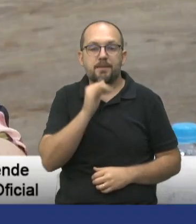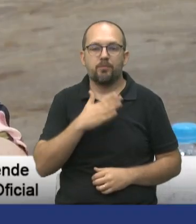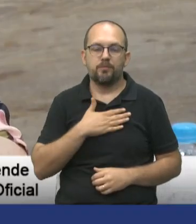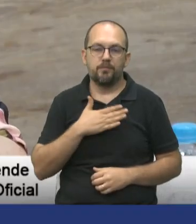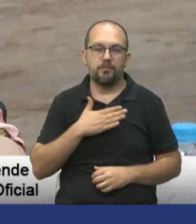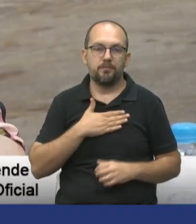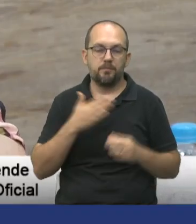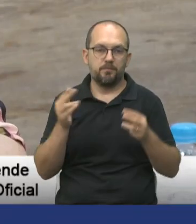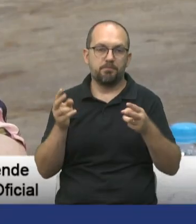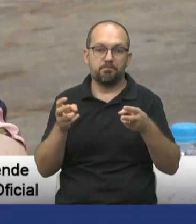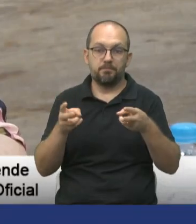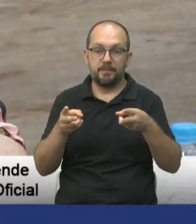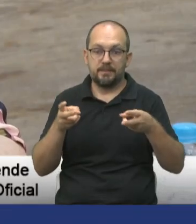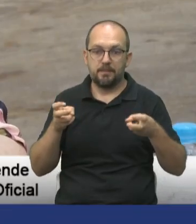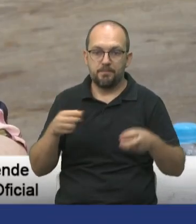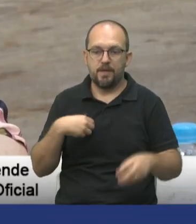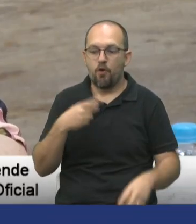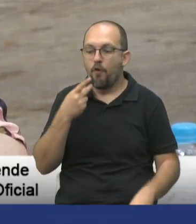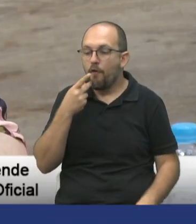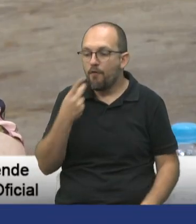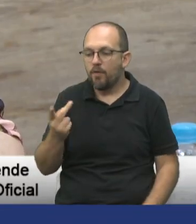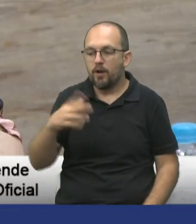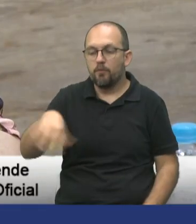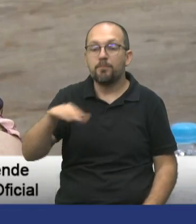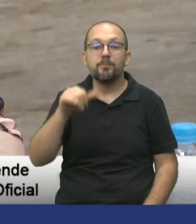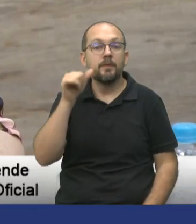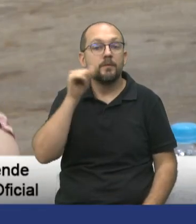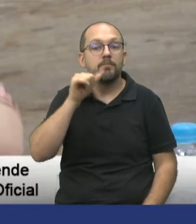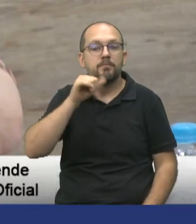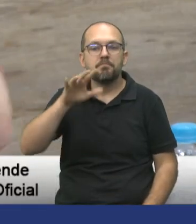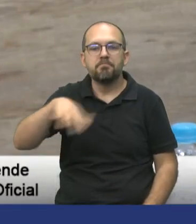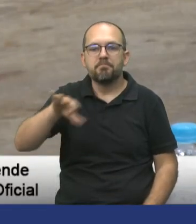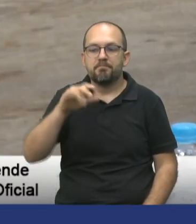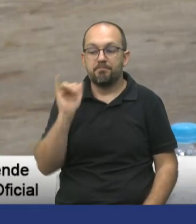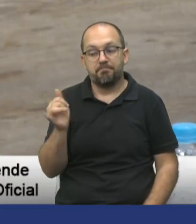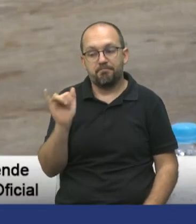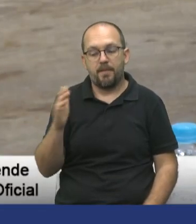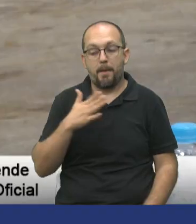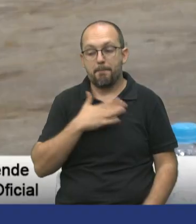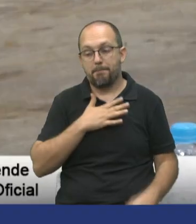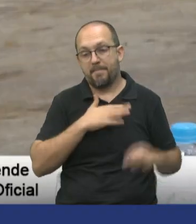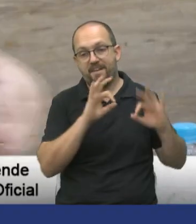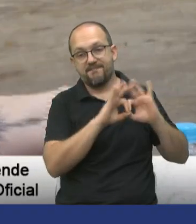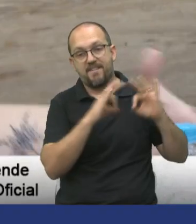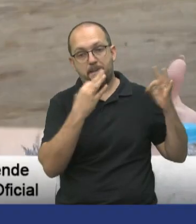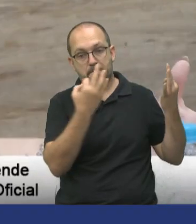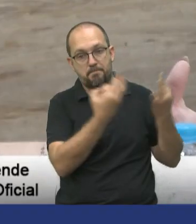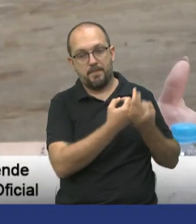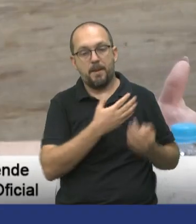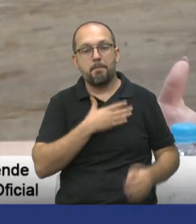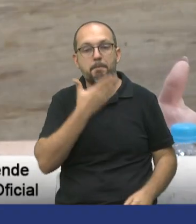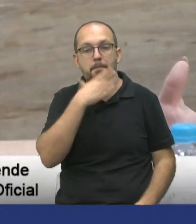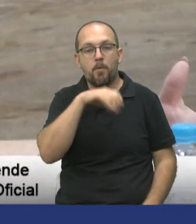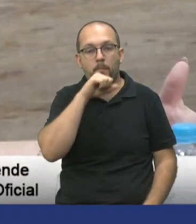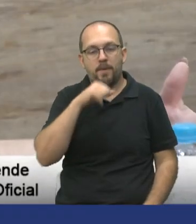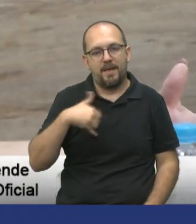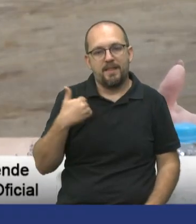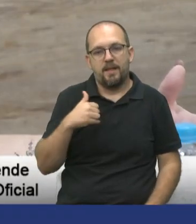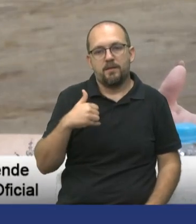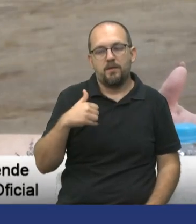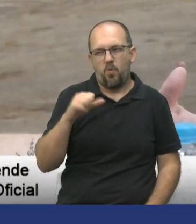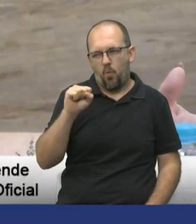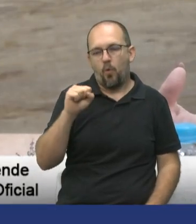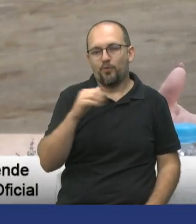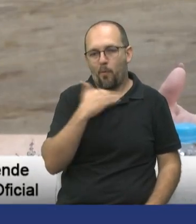percebi que quando eu falo com as meninas e conto que na minha família, o meu pai morreu quando eu tinha 8 anos, então eu